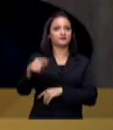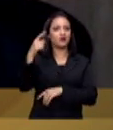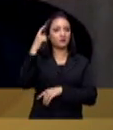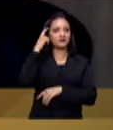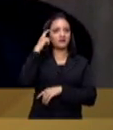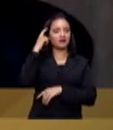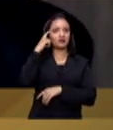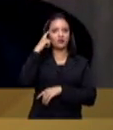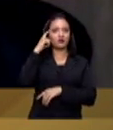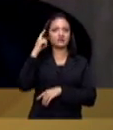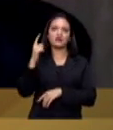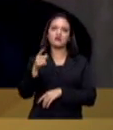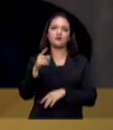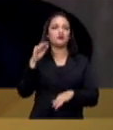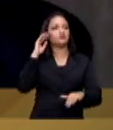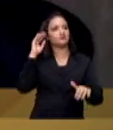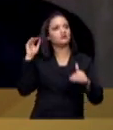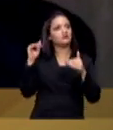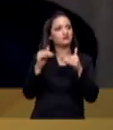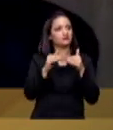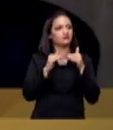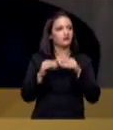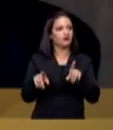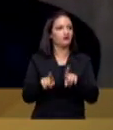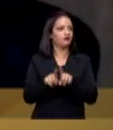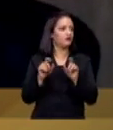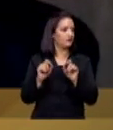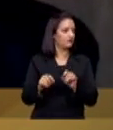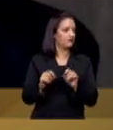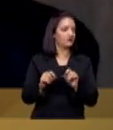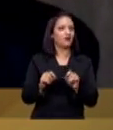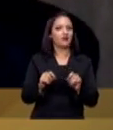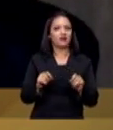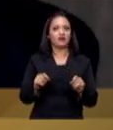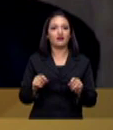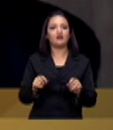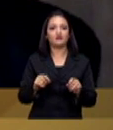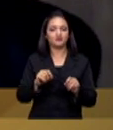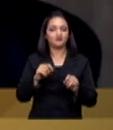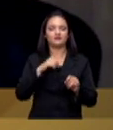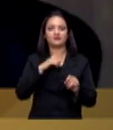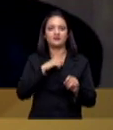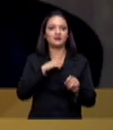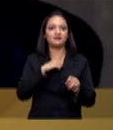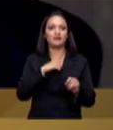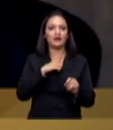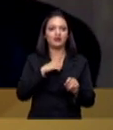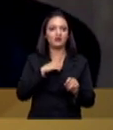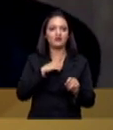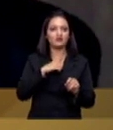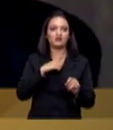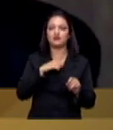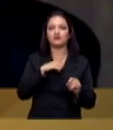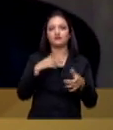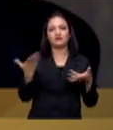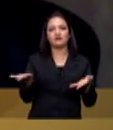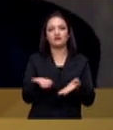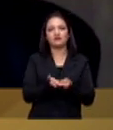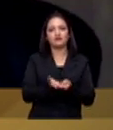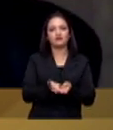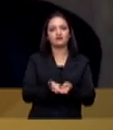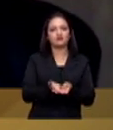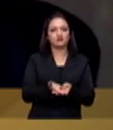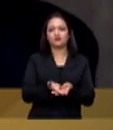nesse ponto preambular o pleno conhecimento da ação proposta,